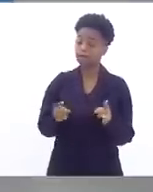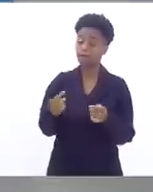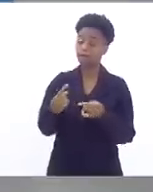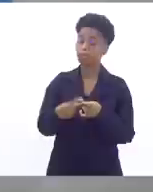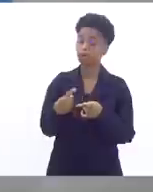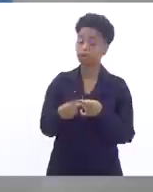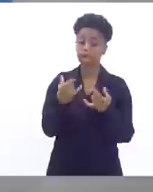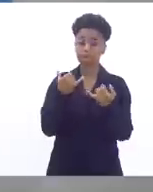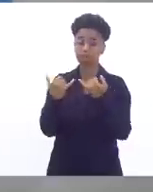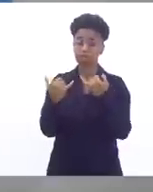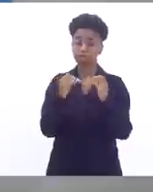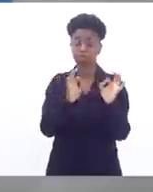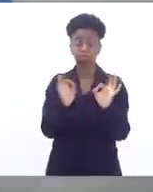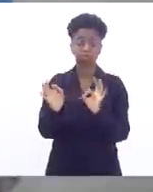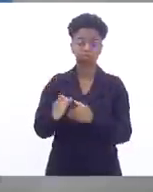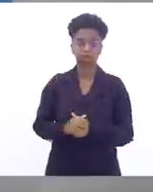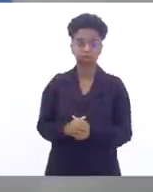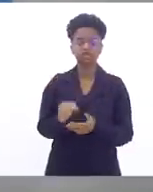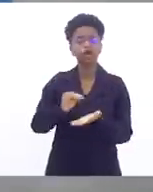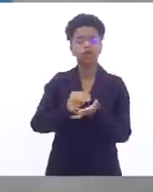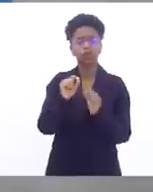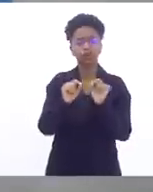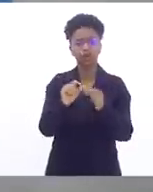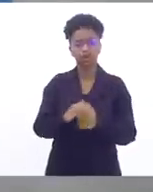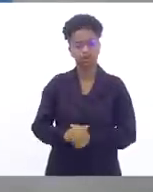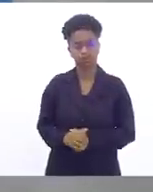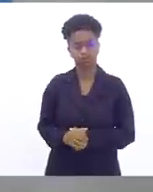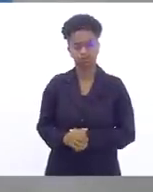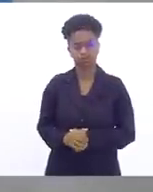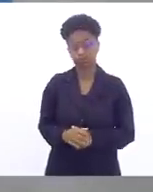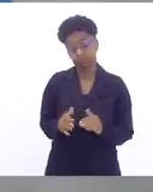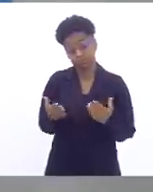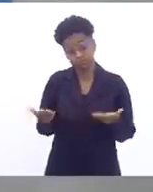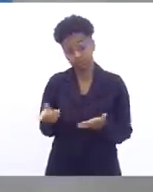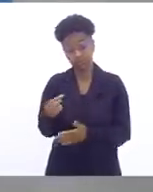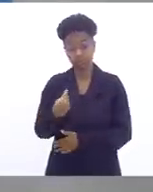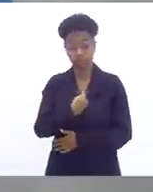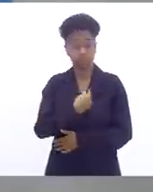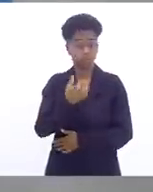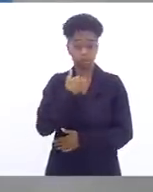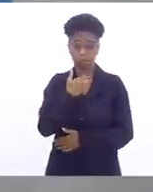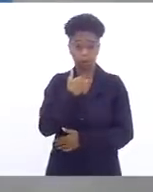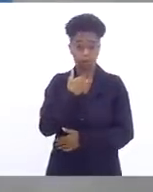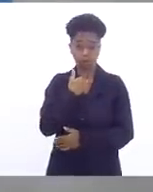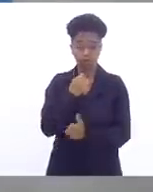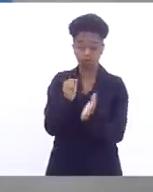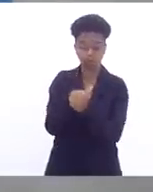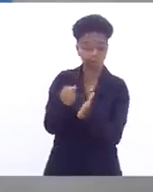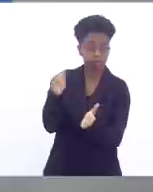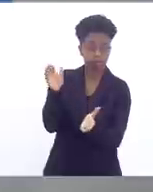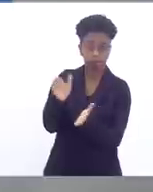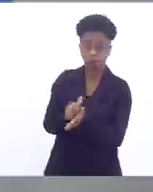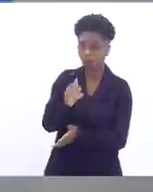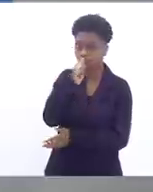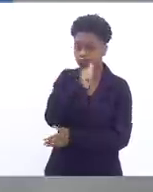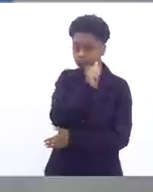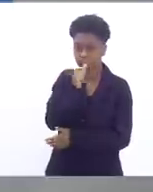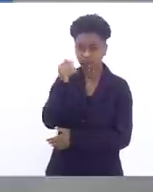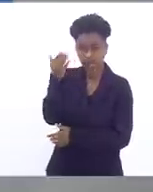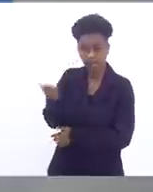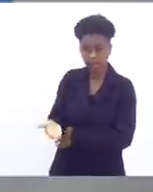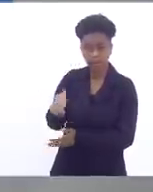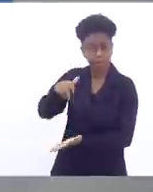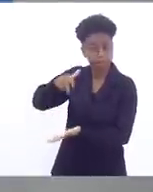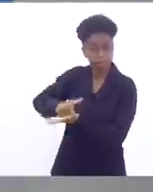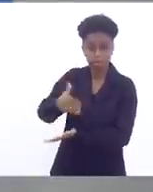tá informatizado o que que tá faltando né então assim a gente não pode é punir as pessoas tá